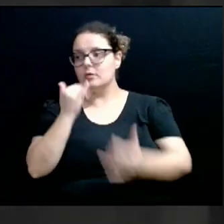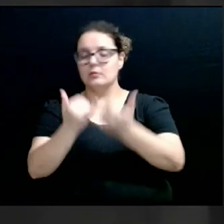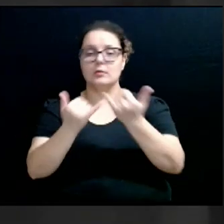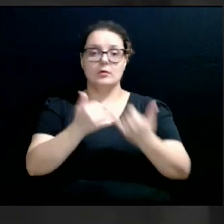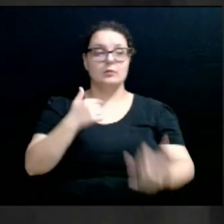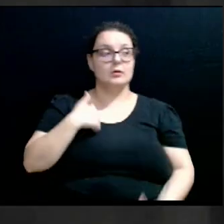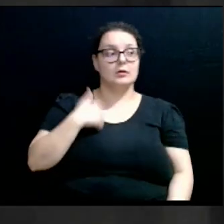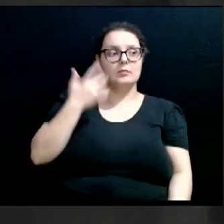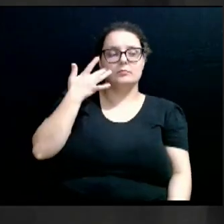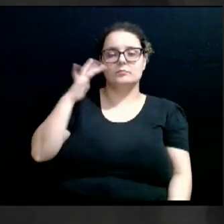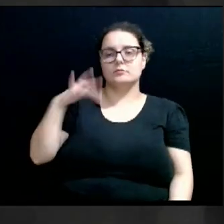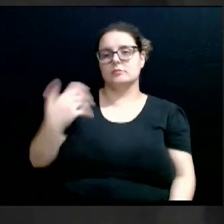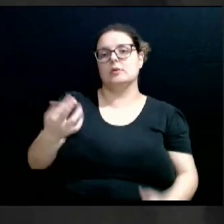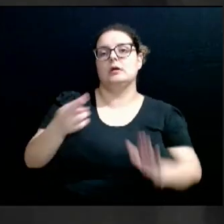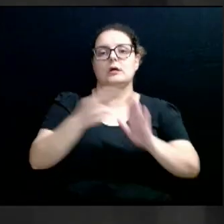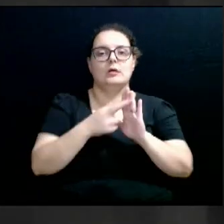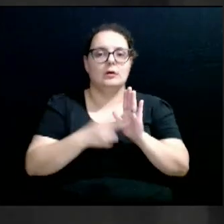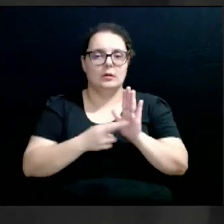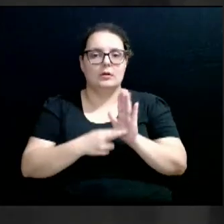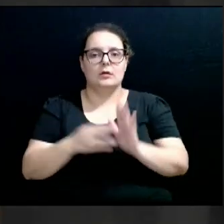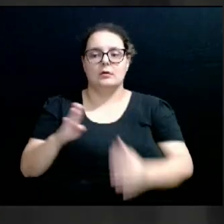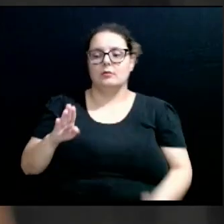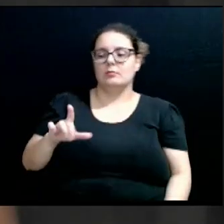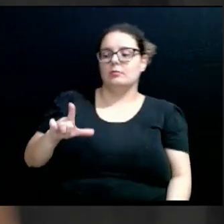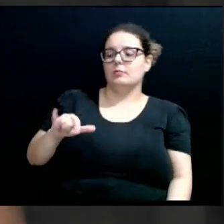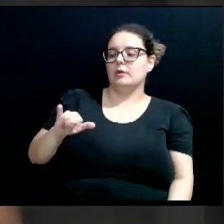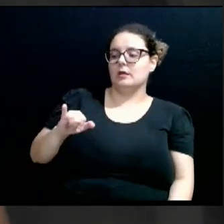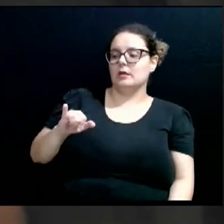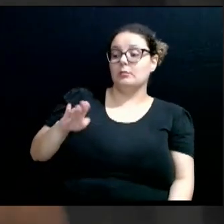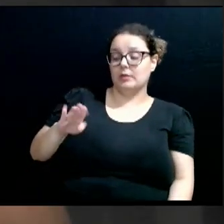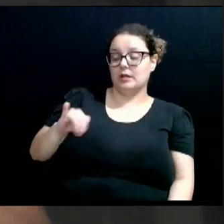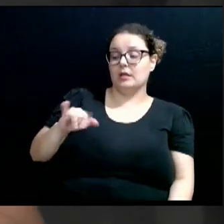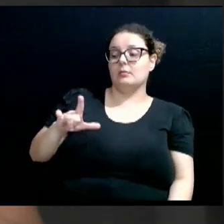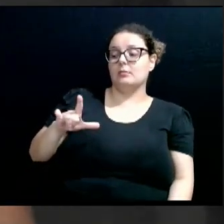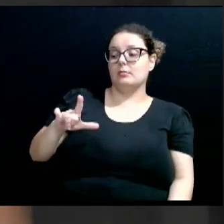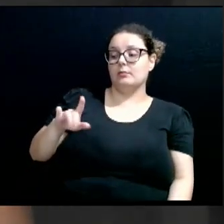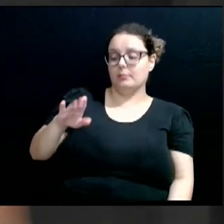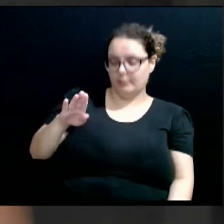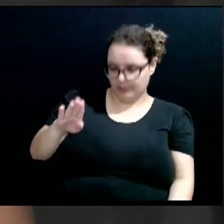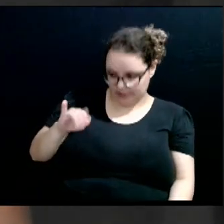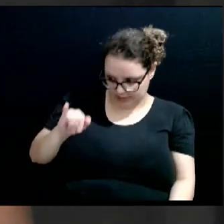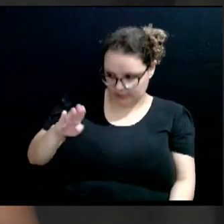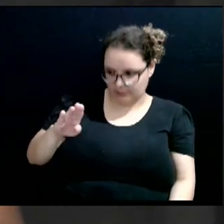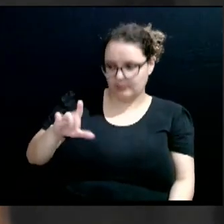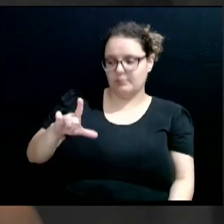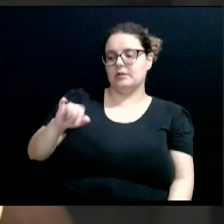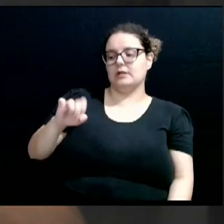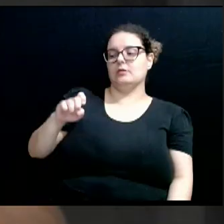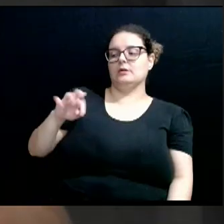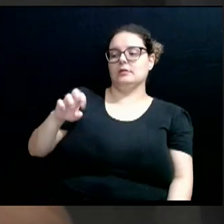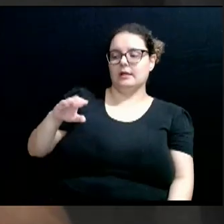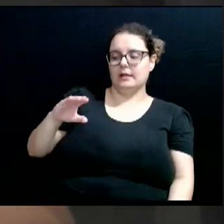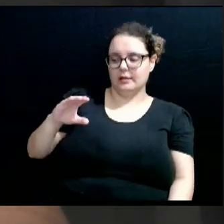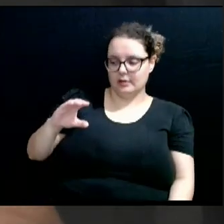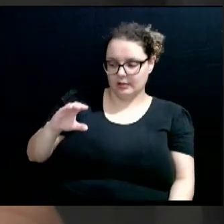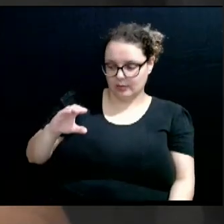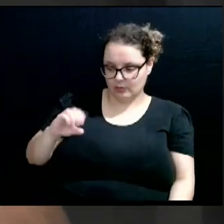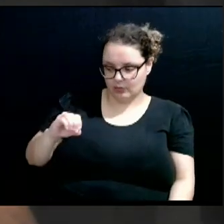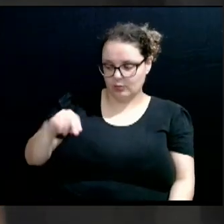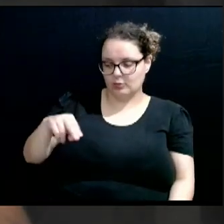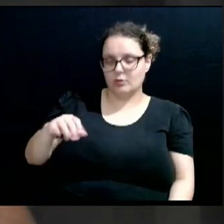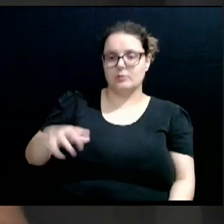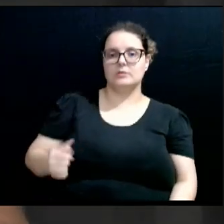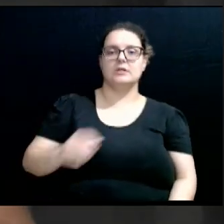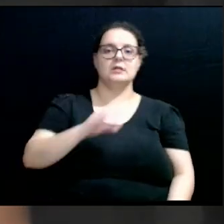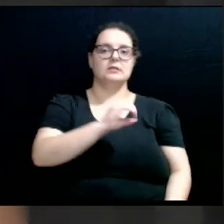regras biblioteconômicas, mas eu comecei a perceber como elas funcionavam. Então, 028.5,